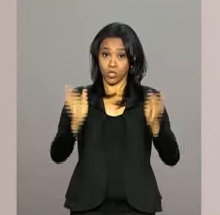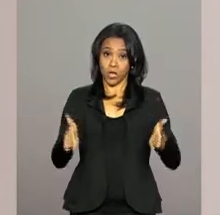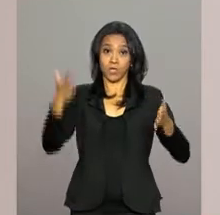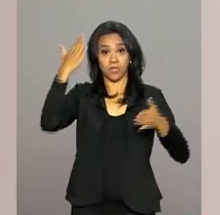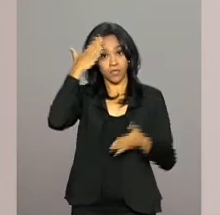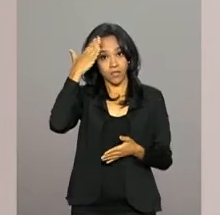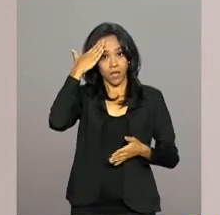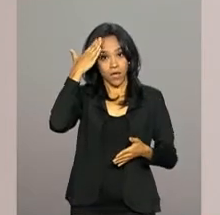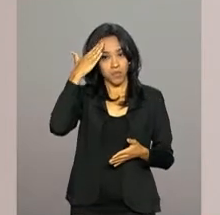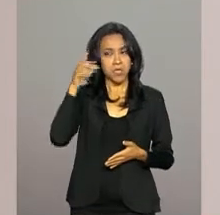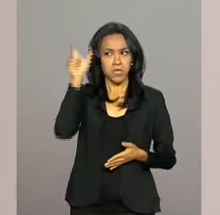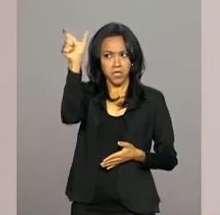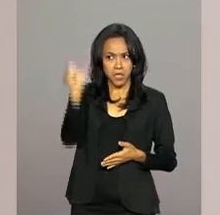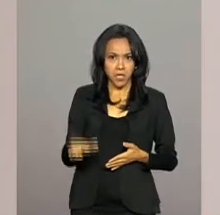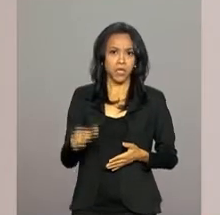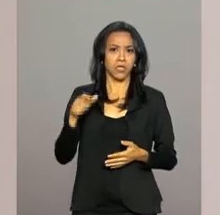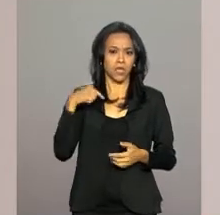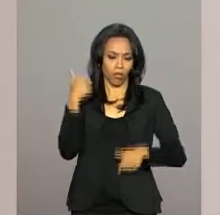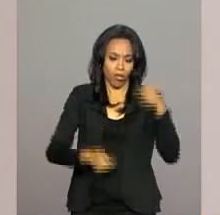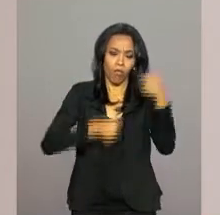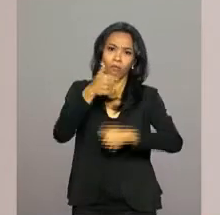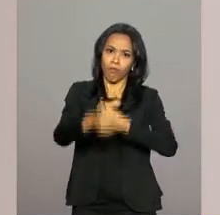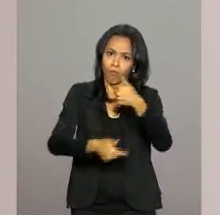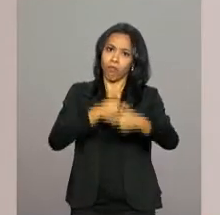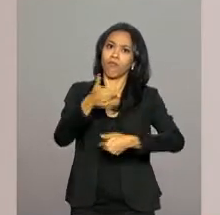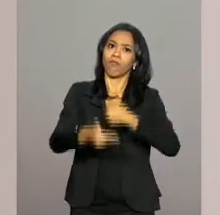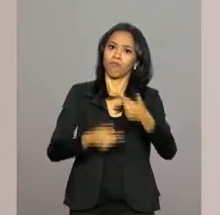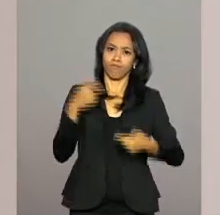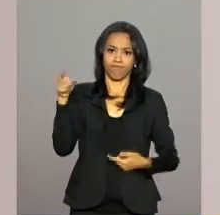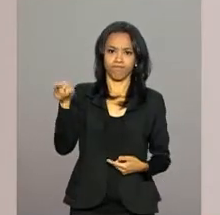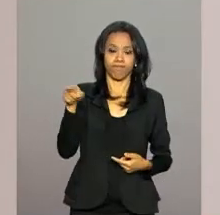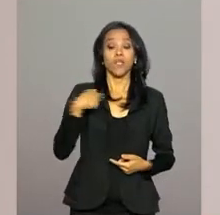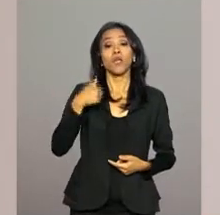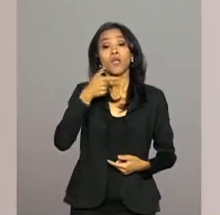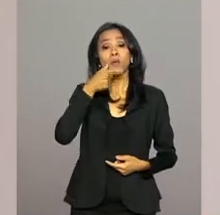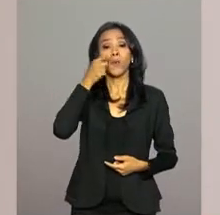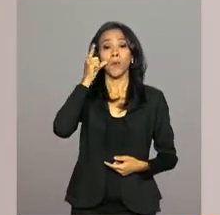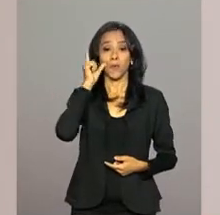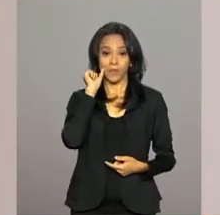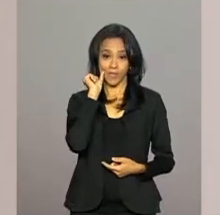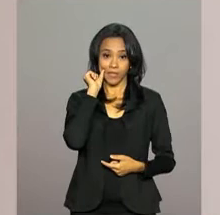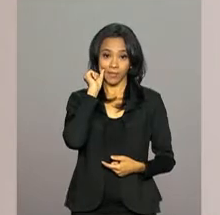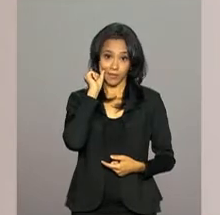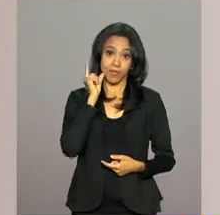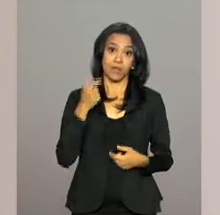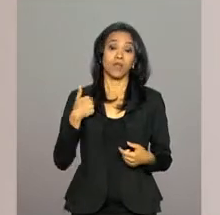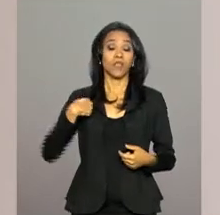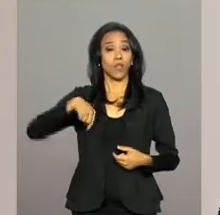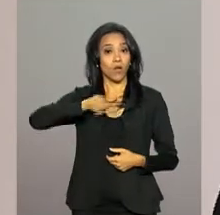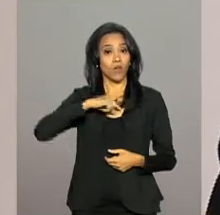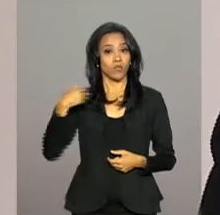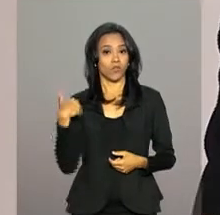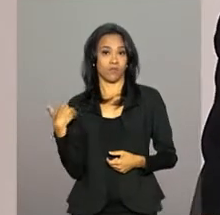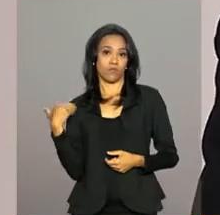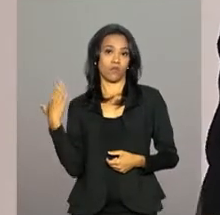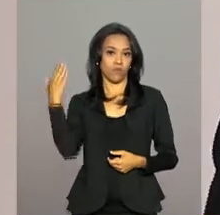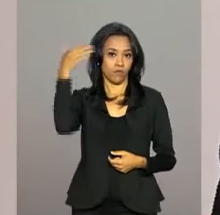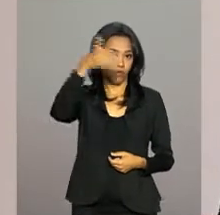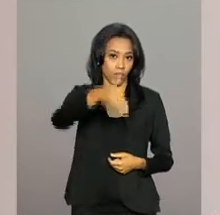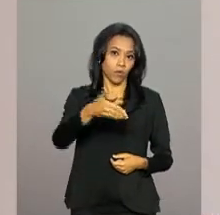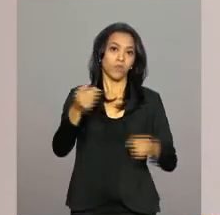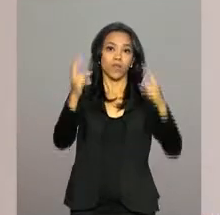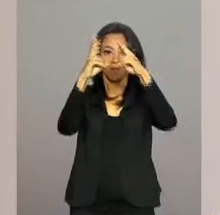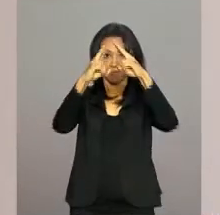o que ele tem feito pelo nosso governo e ontem ainda só para registrar um fato nós vamos a florianópolis para